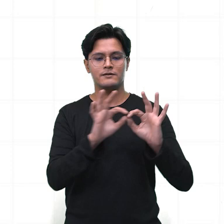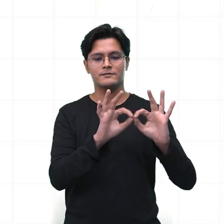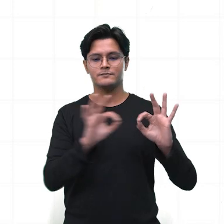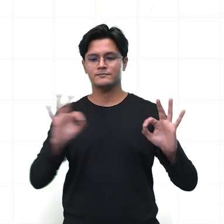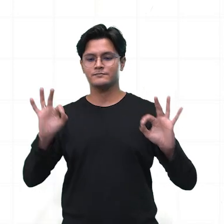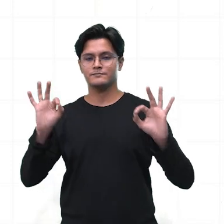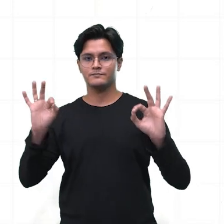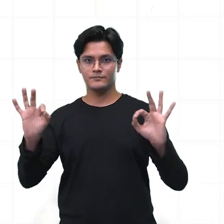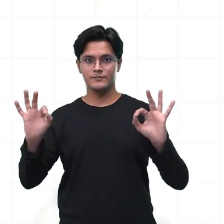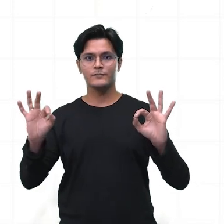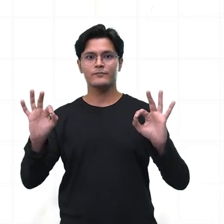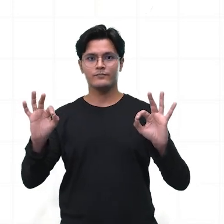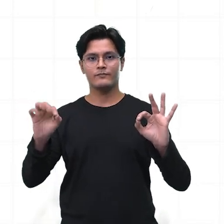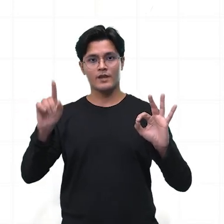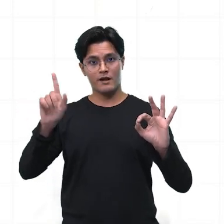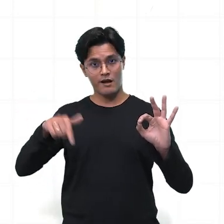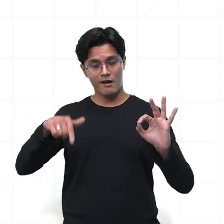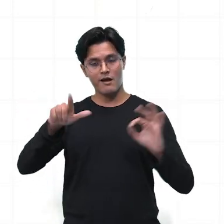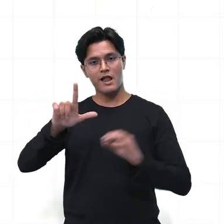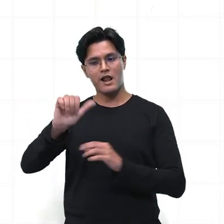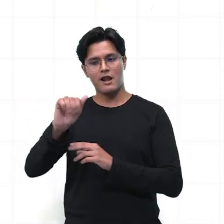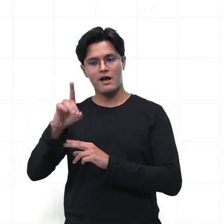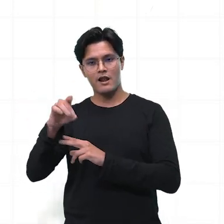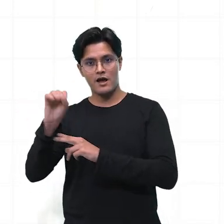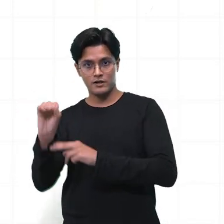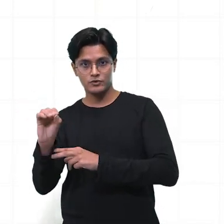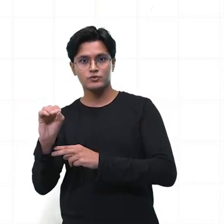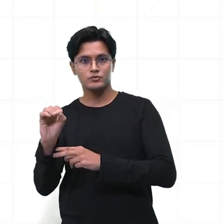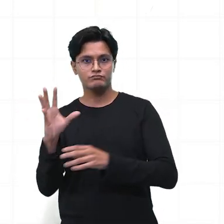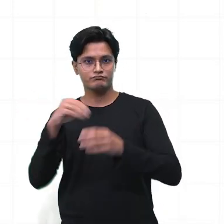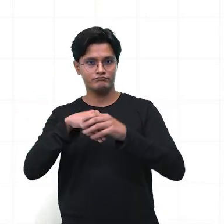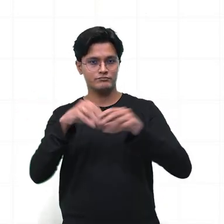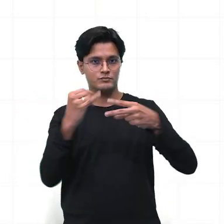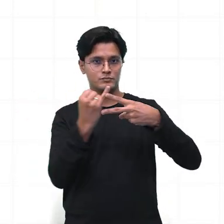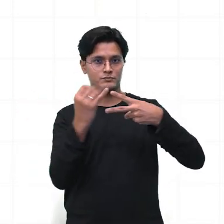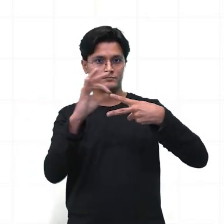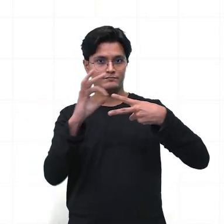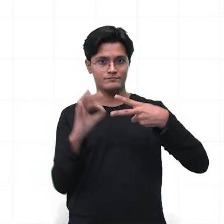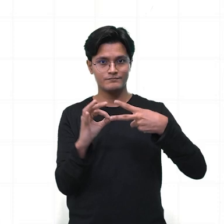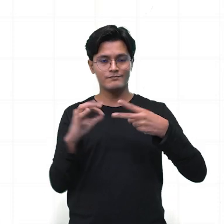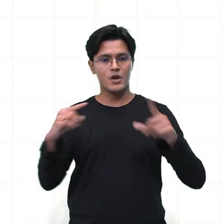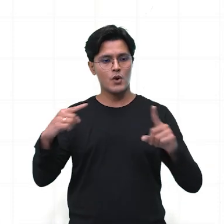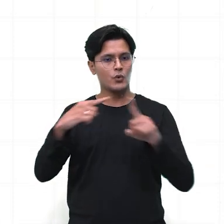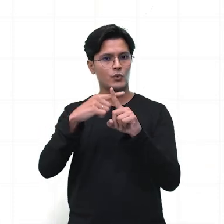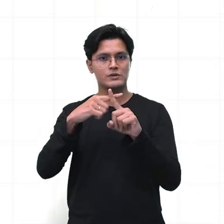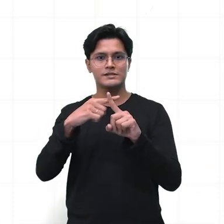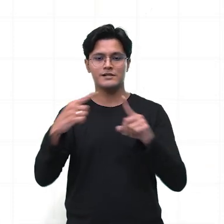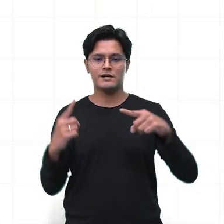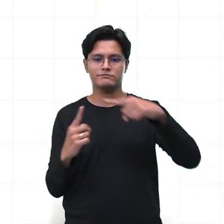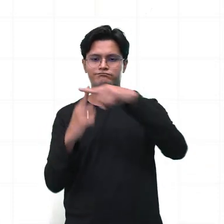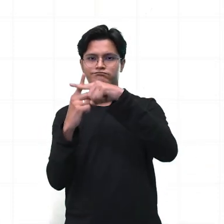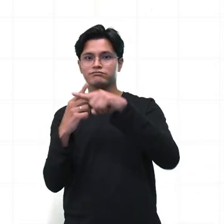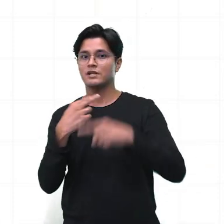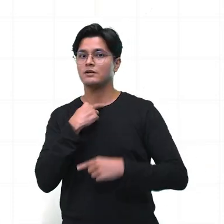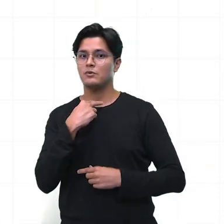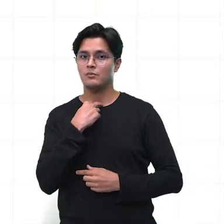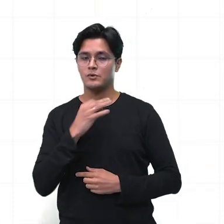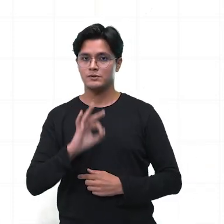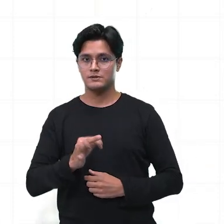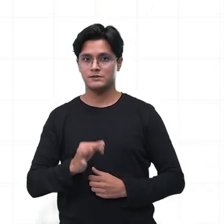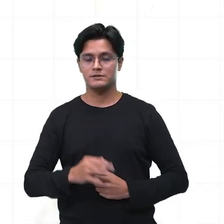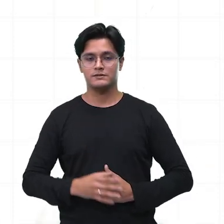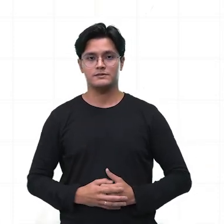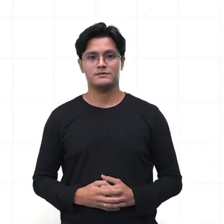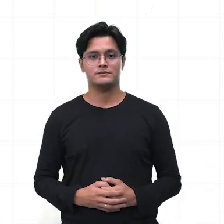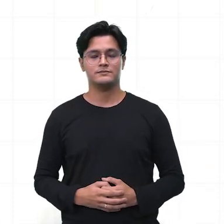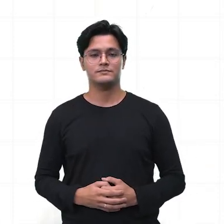questão são os lados do polígono, eles não podem se cruzar. Tudo bem? Não